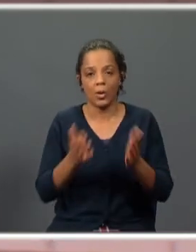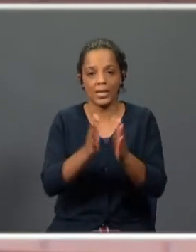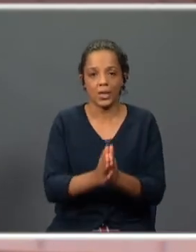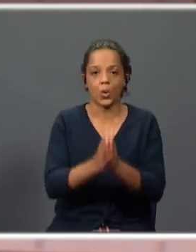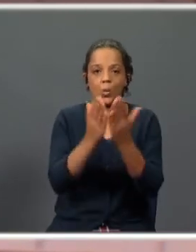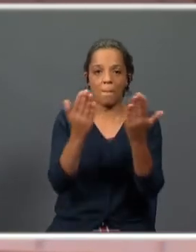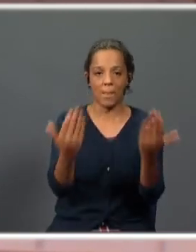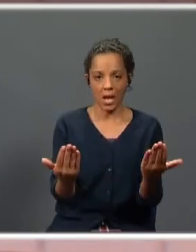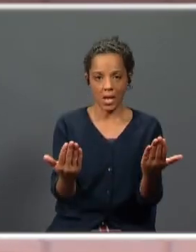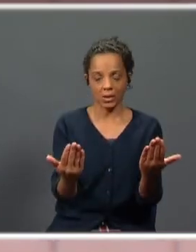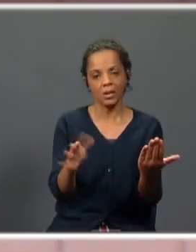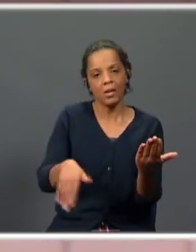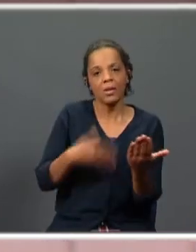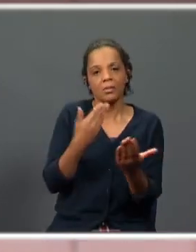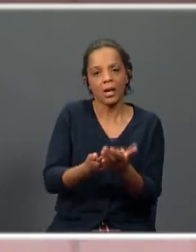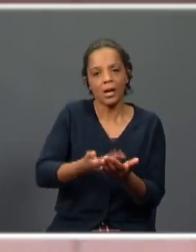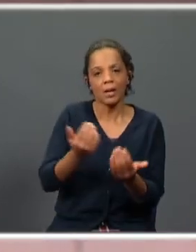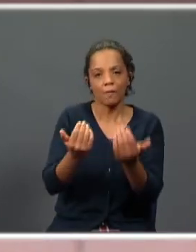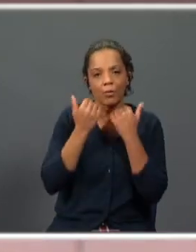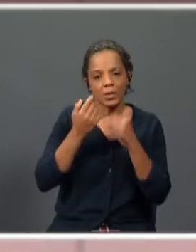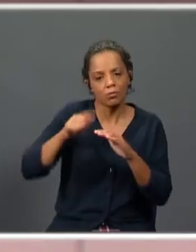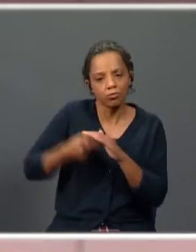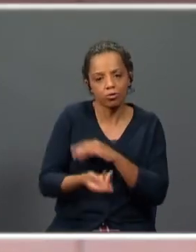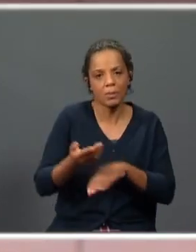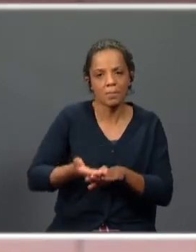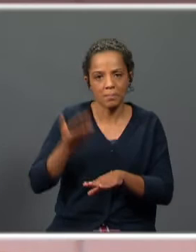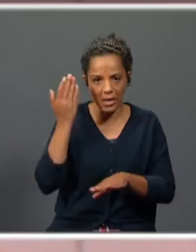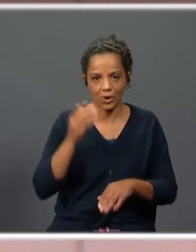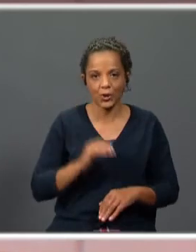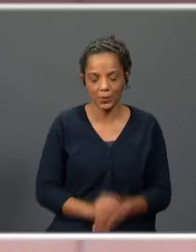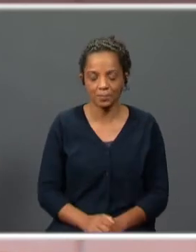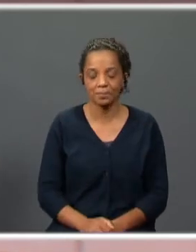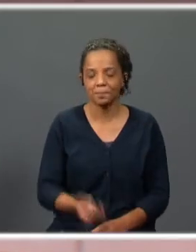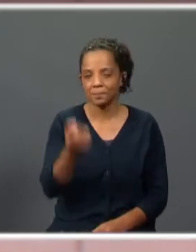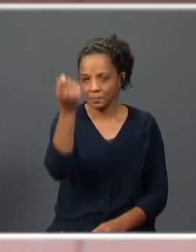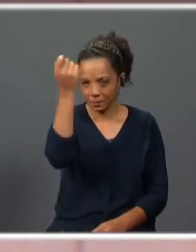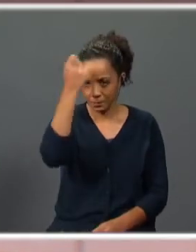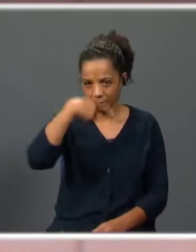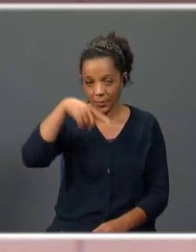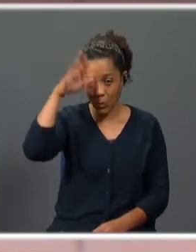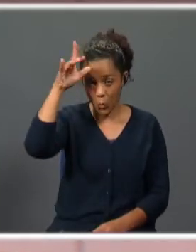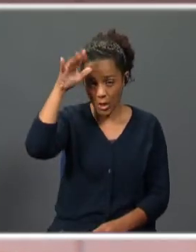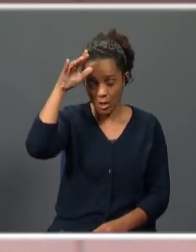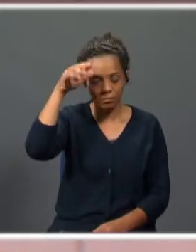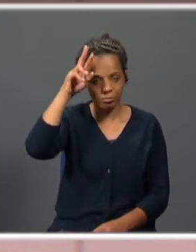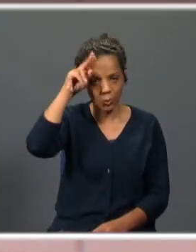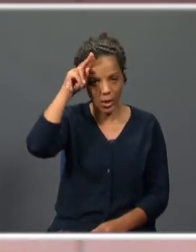enciclopédias, para saberes um pouco mais. Trabalhamos aqui a história, o conto do nosso coelhinho